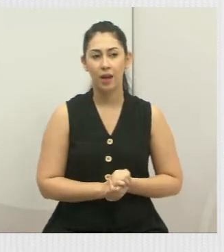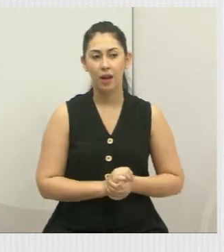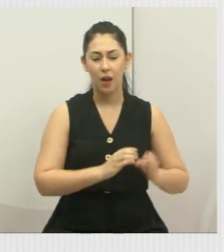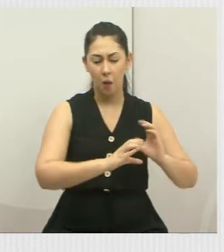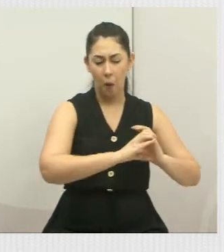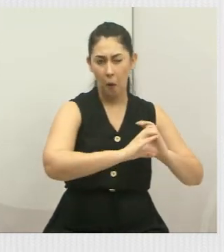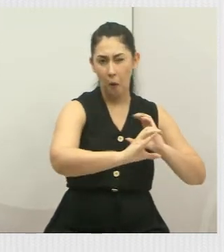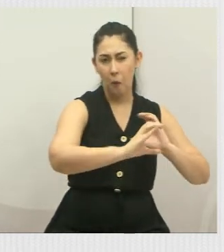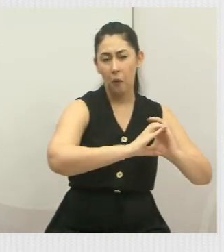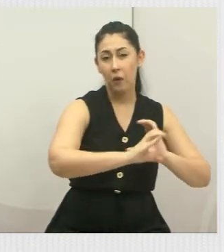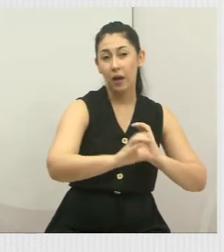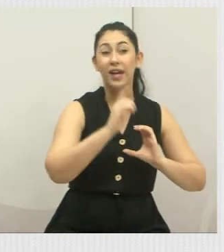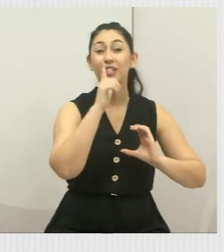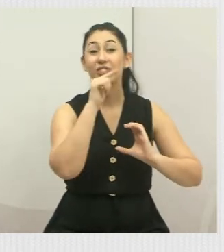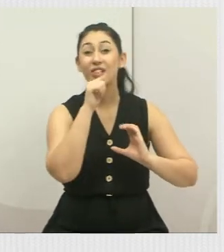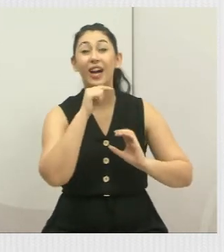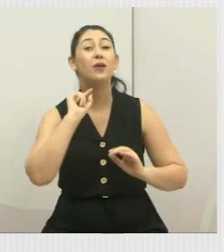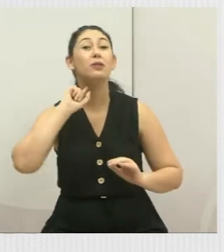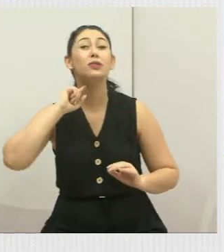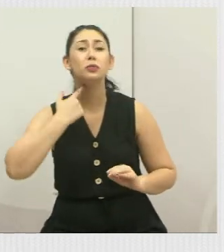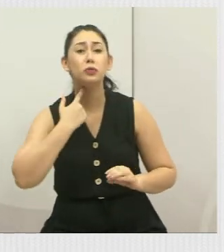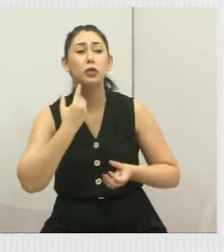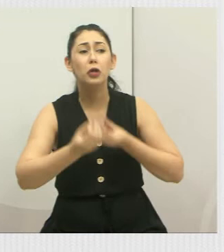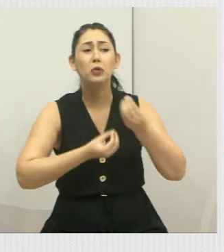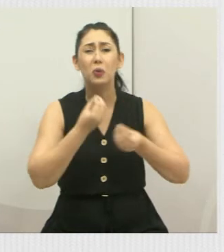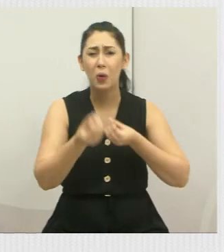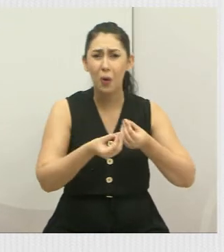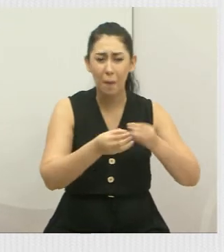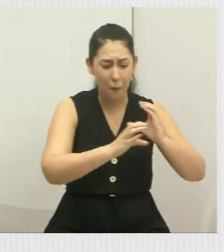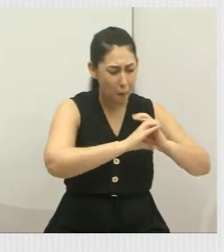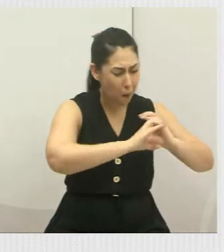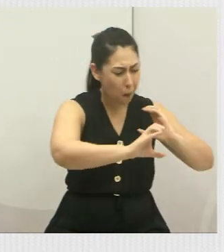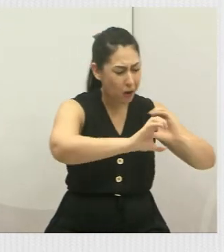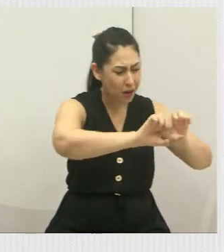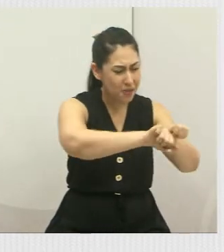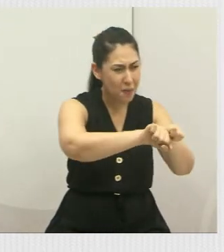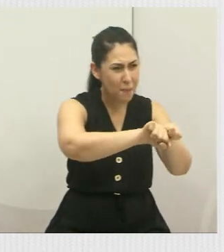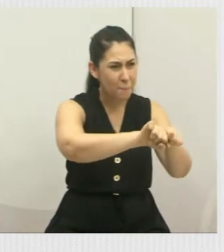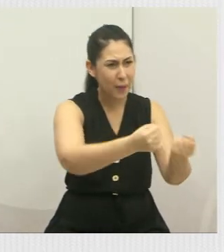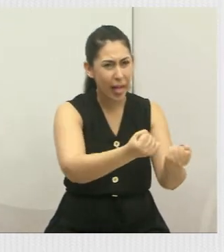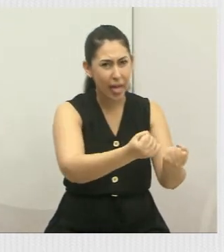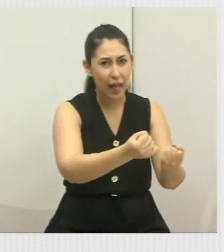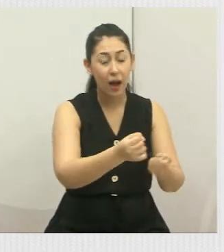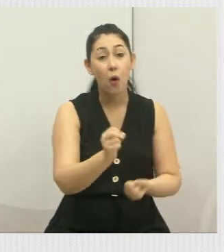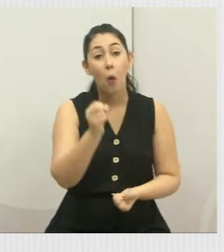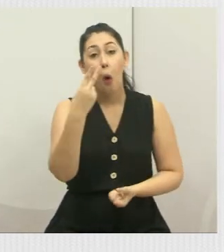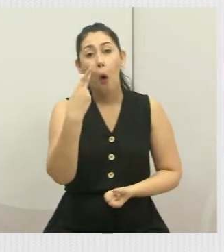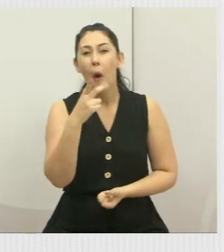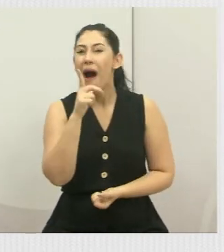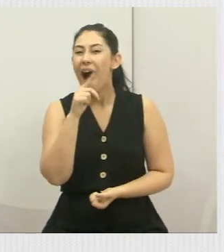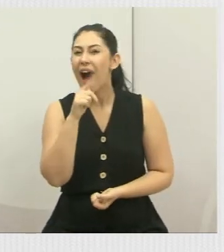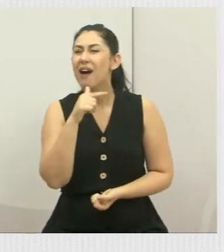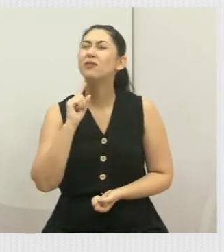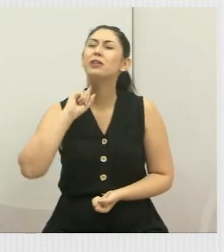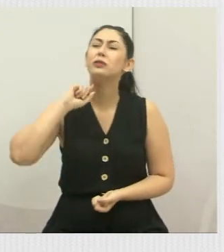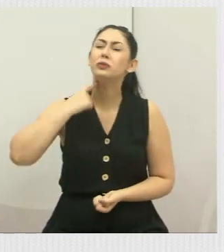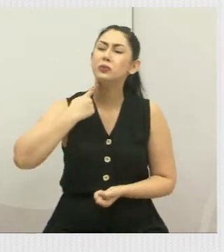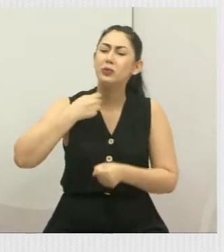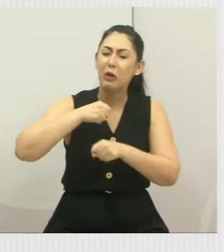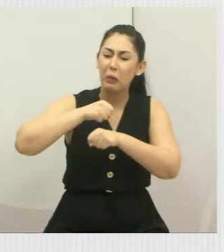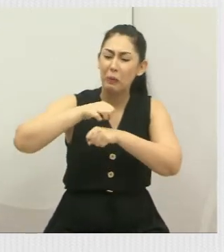nos quesitos rompimento de rede de esgoto, vazamento de esgoto na rua? Você tem visto isso? Dê sua